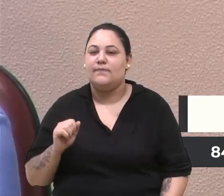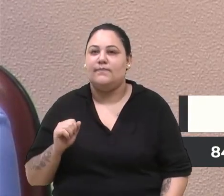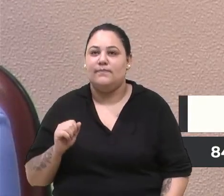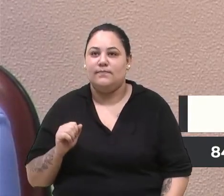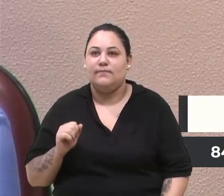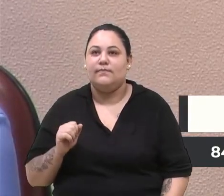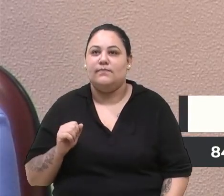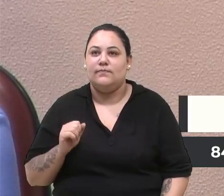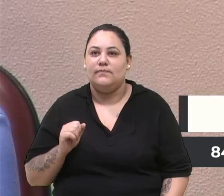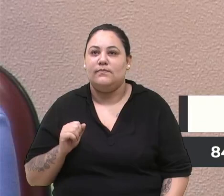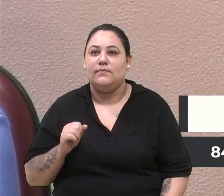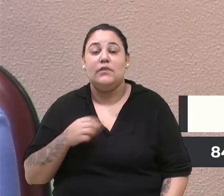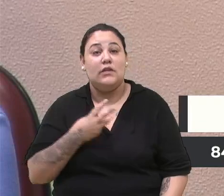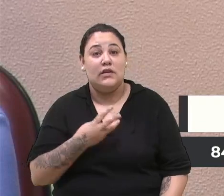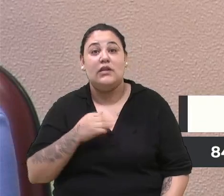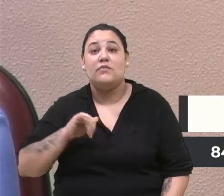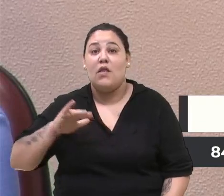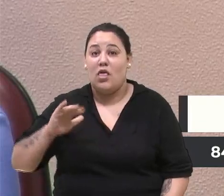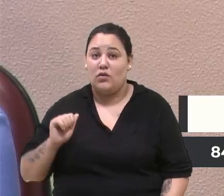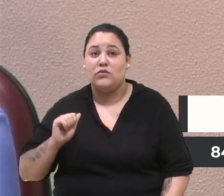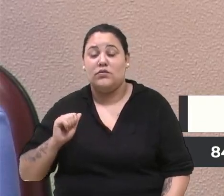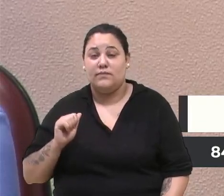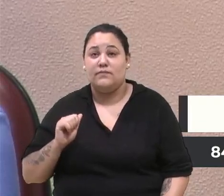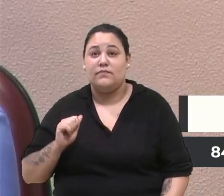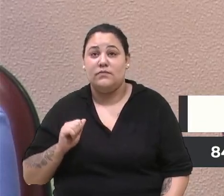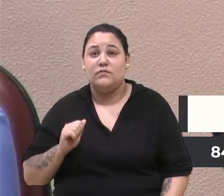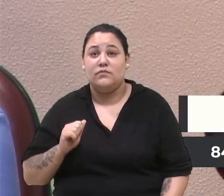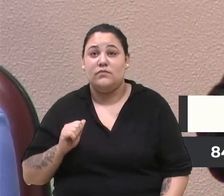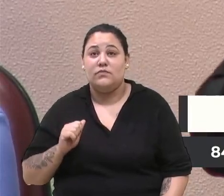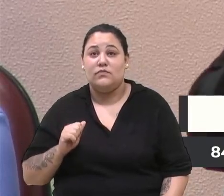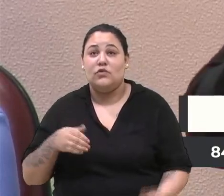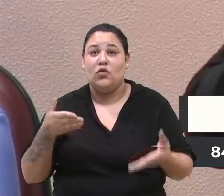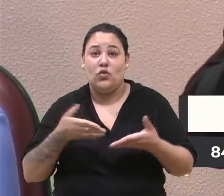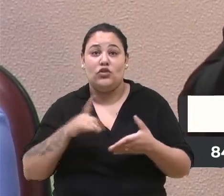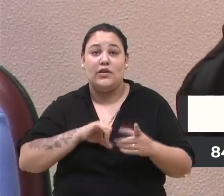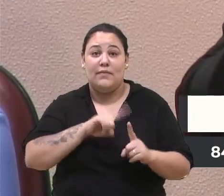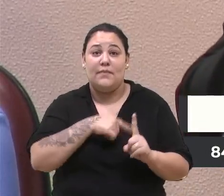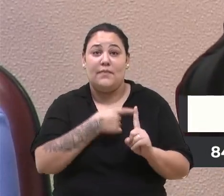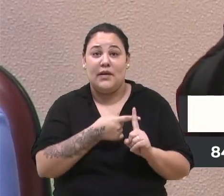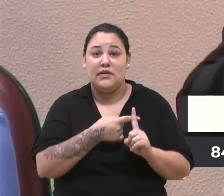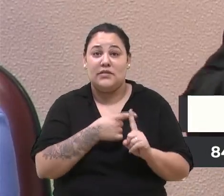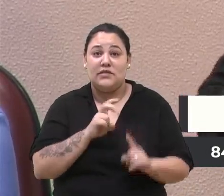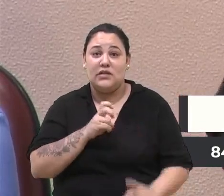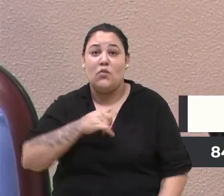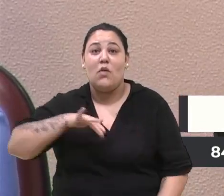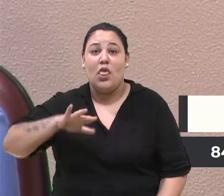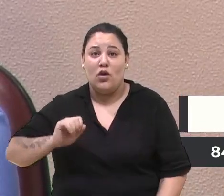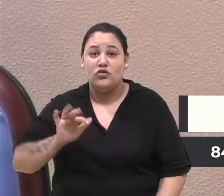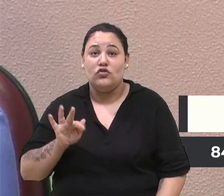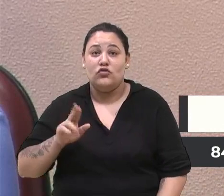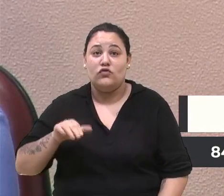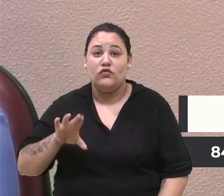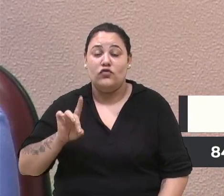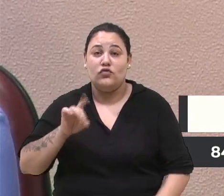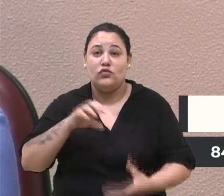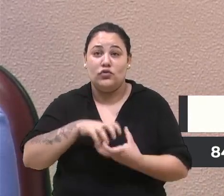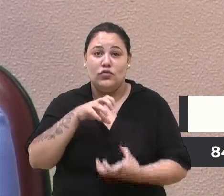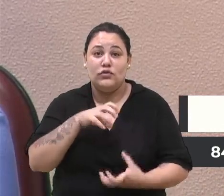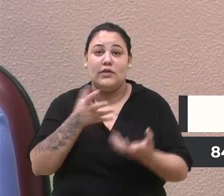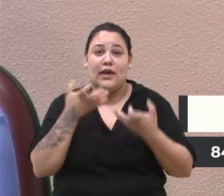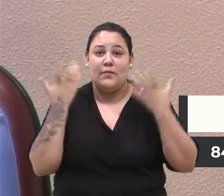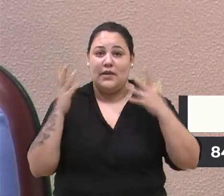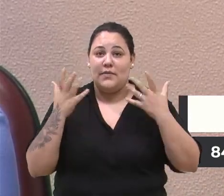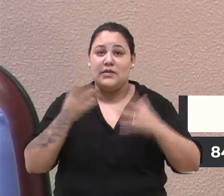3 milhões. Então, hoje nós temos mais de 5 milhões no fundo do idoso. E quero parabenizar a Nicole,